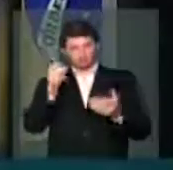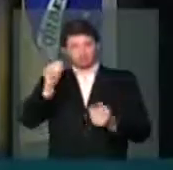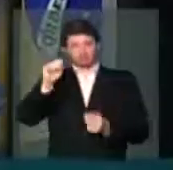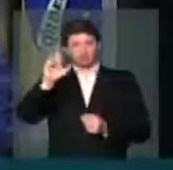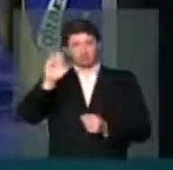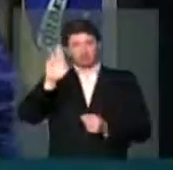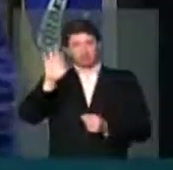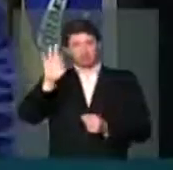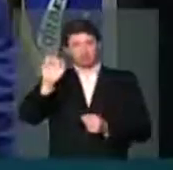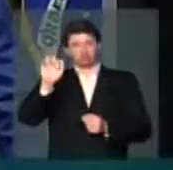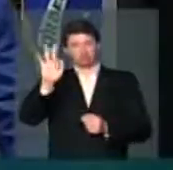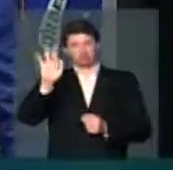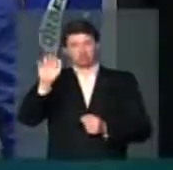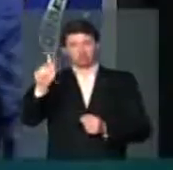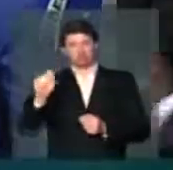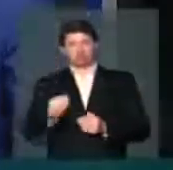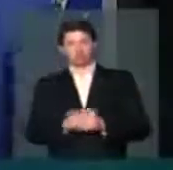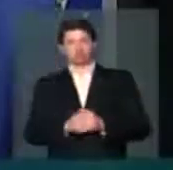Alberto Fraga.